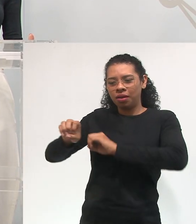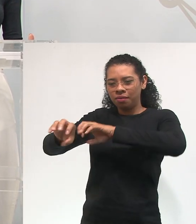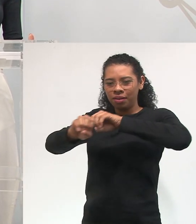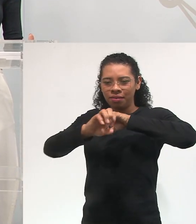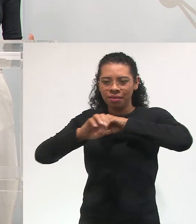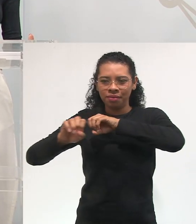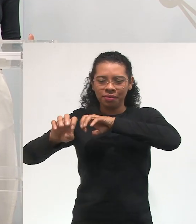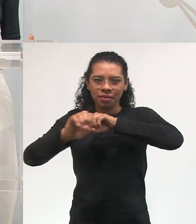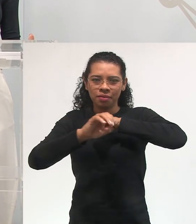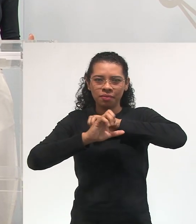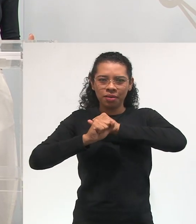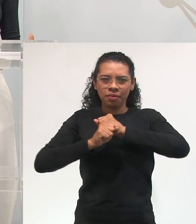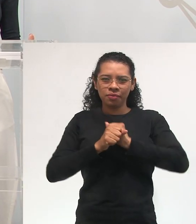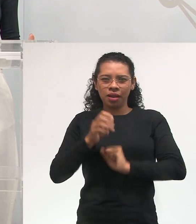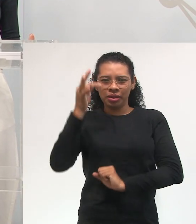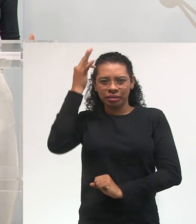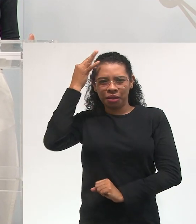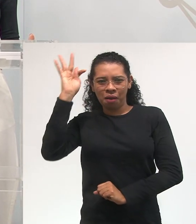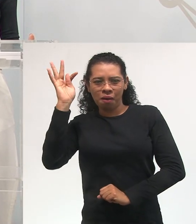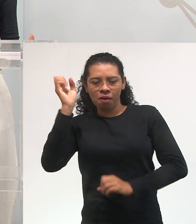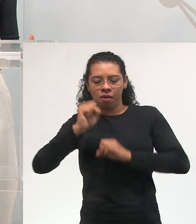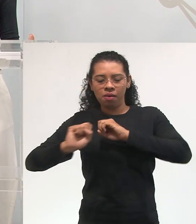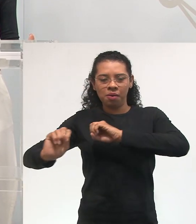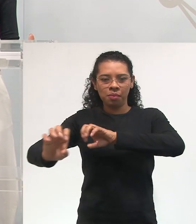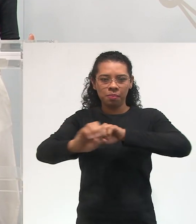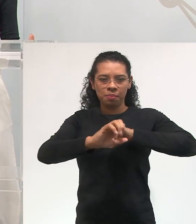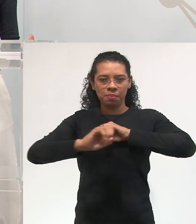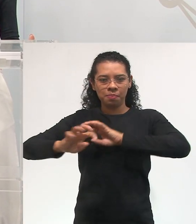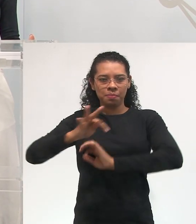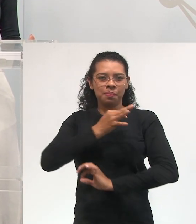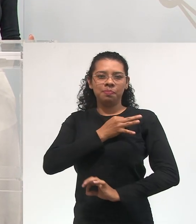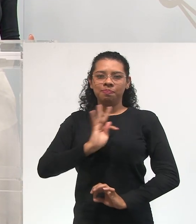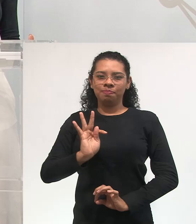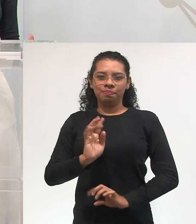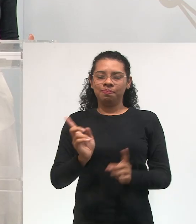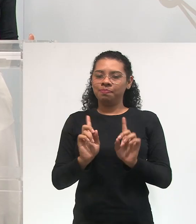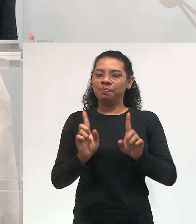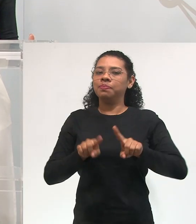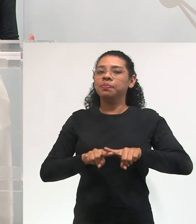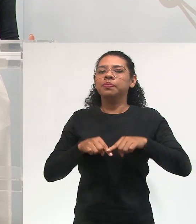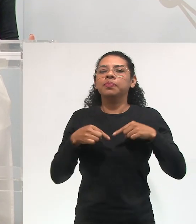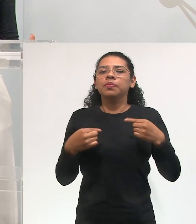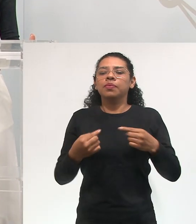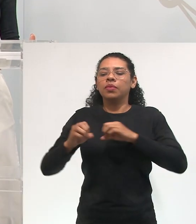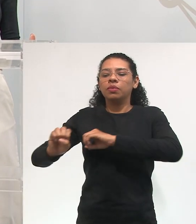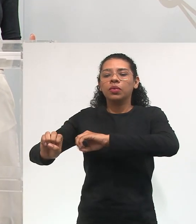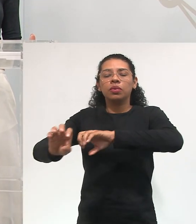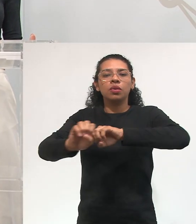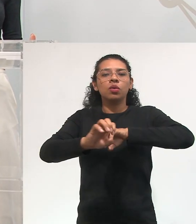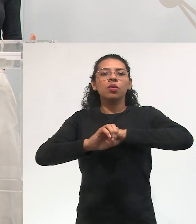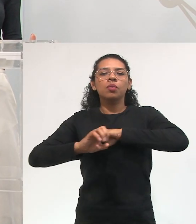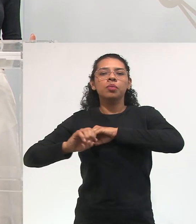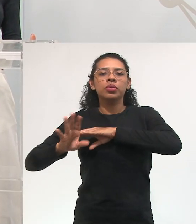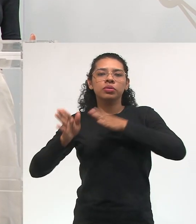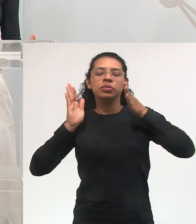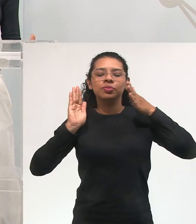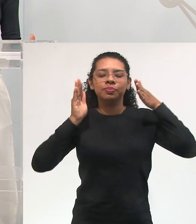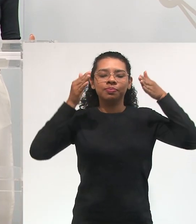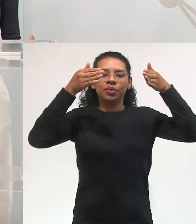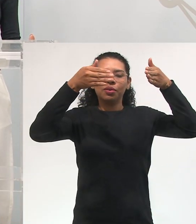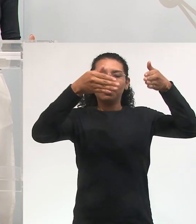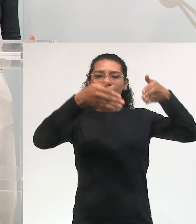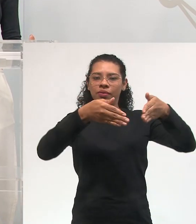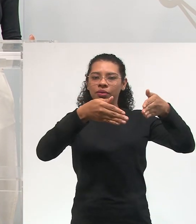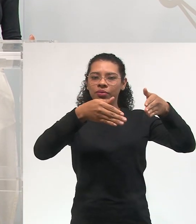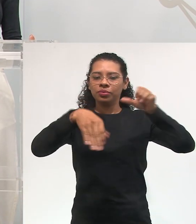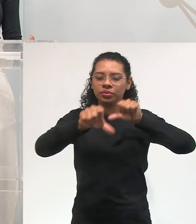conhecimento técnico ali que seria transmitido pela escola, né, pela educação, mas uma educação que fosse capaz